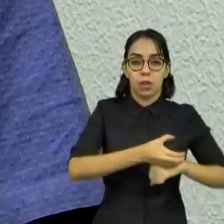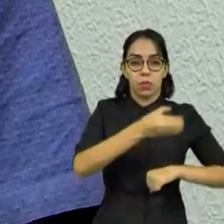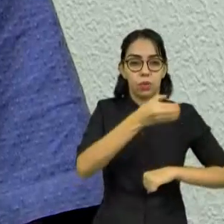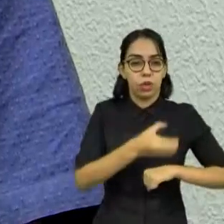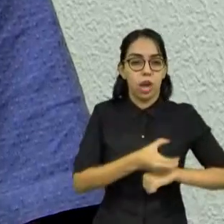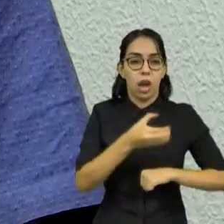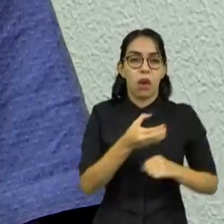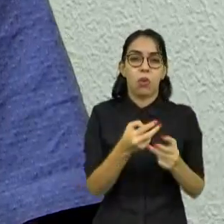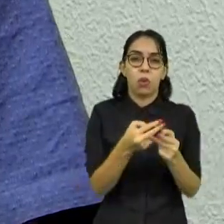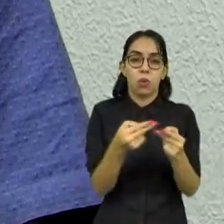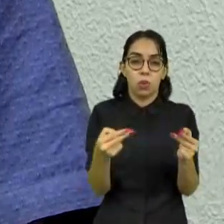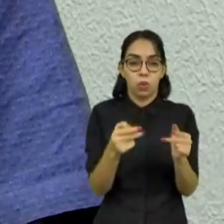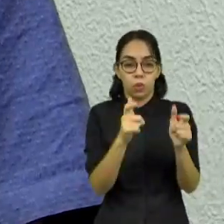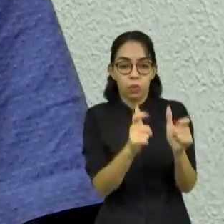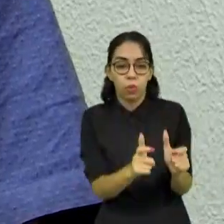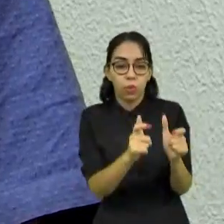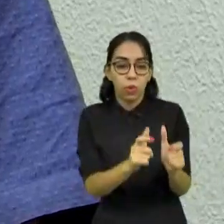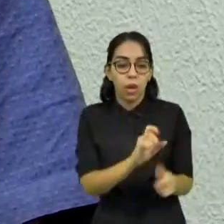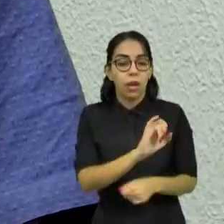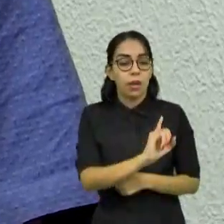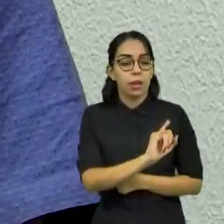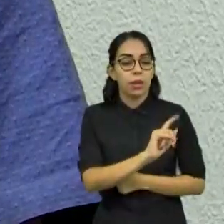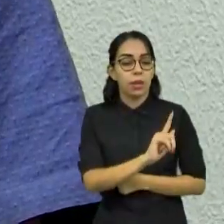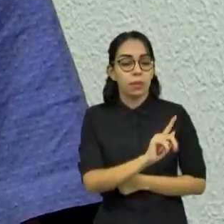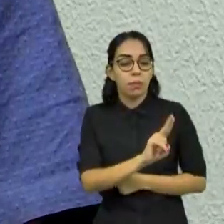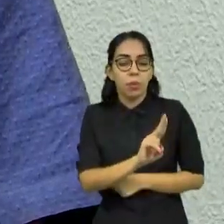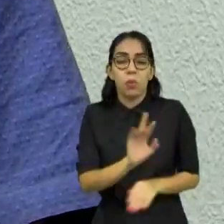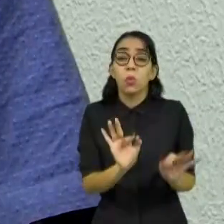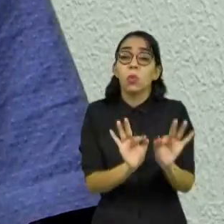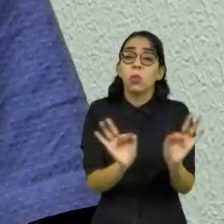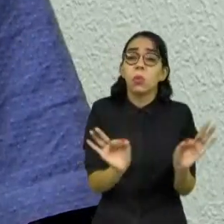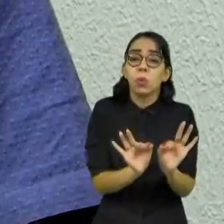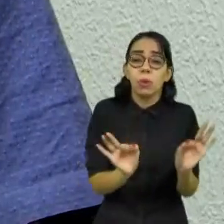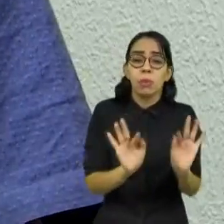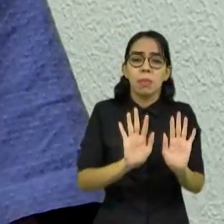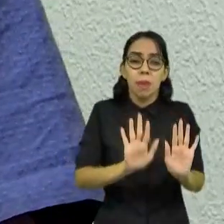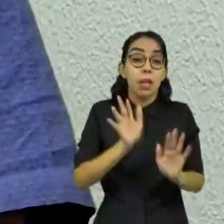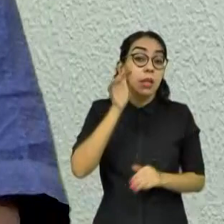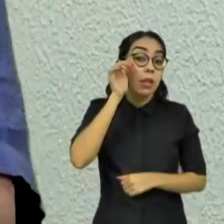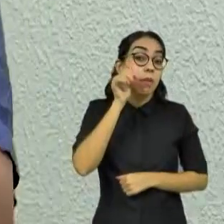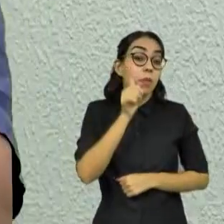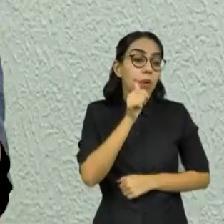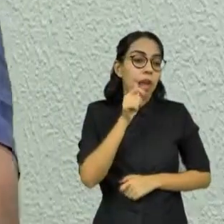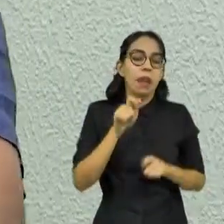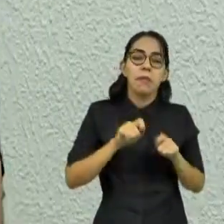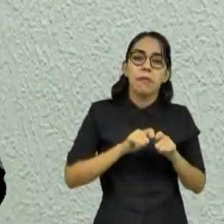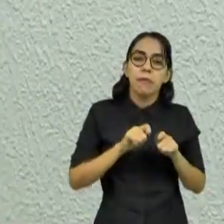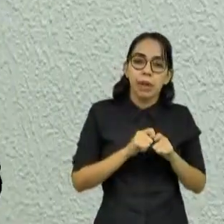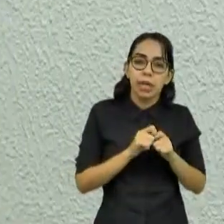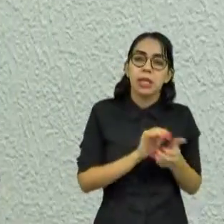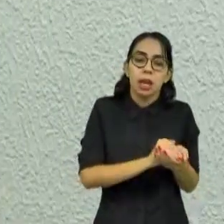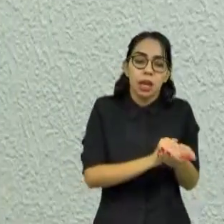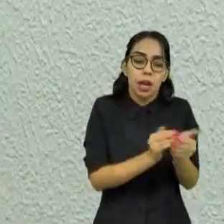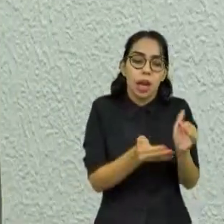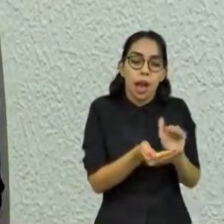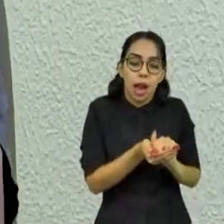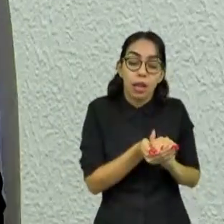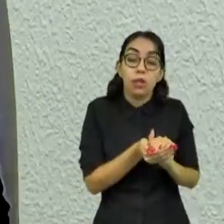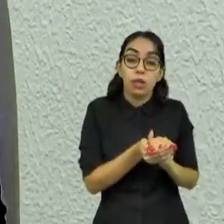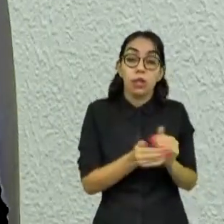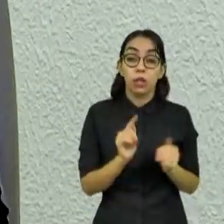numa comunidade lá do Ipu, uma comunidade carente, feita por mulheres, entendeu? E que ela é indicada geograficamente como uma